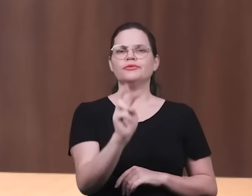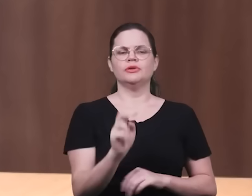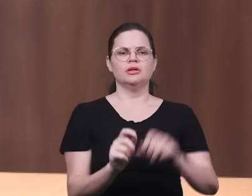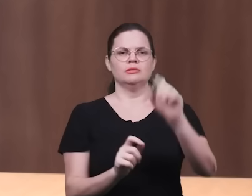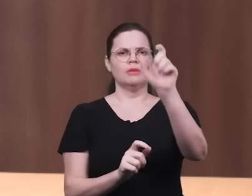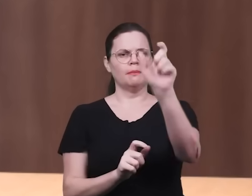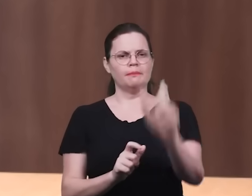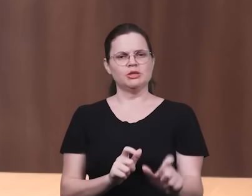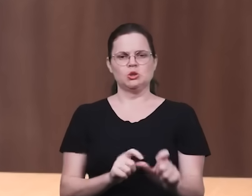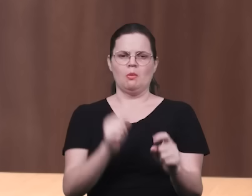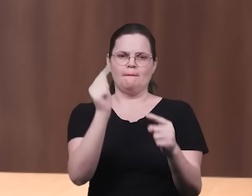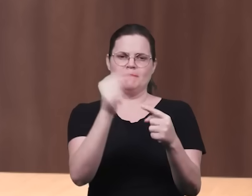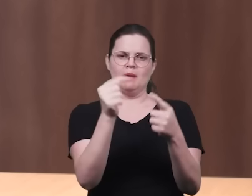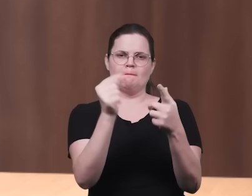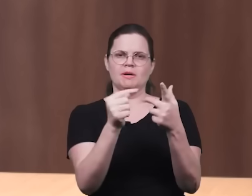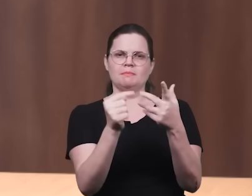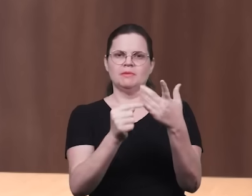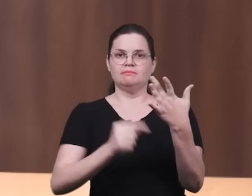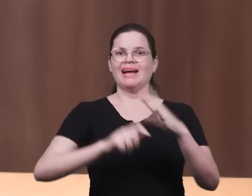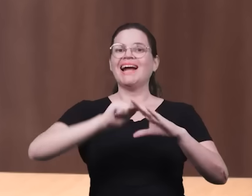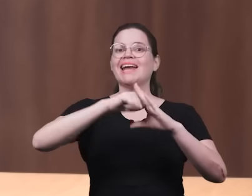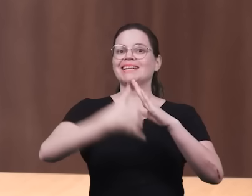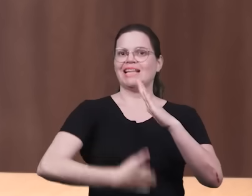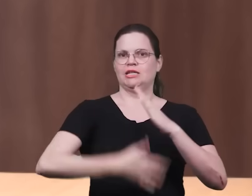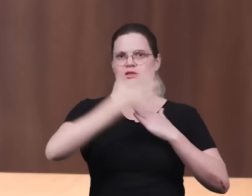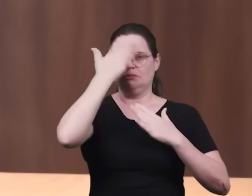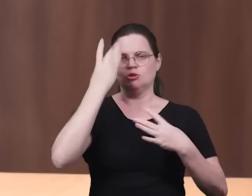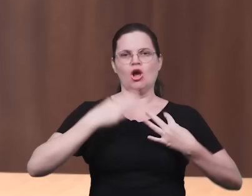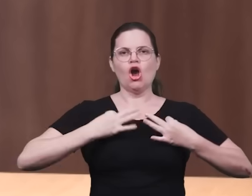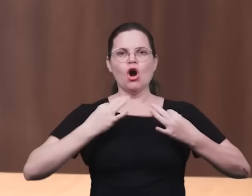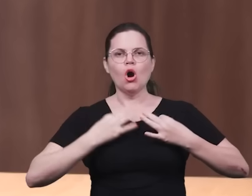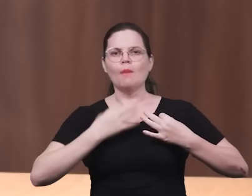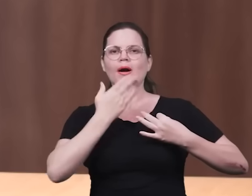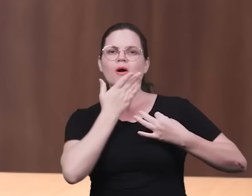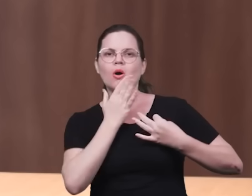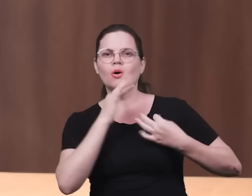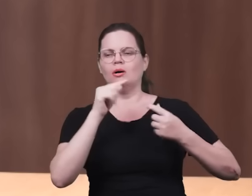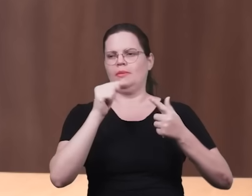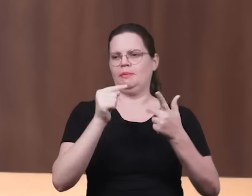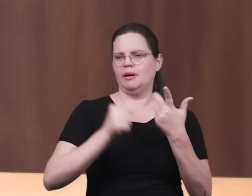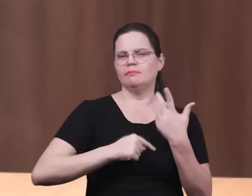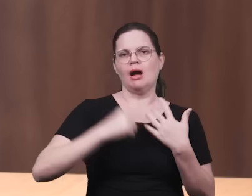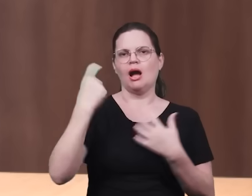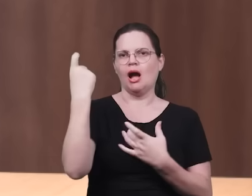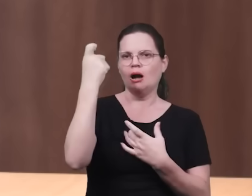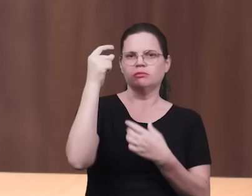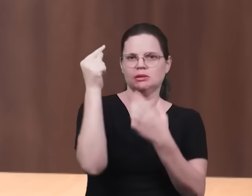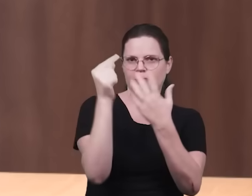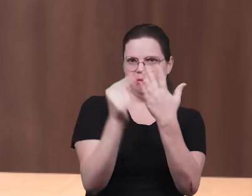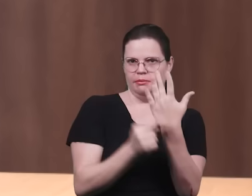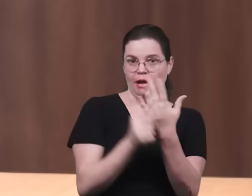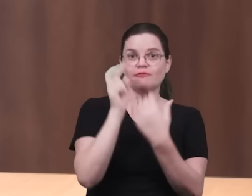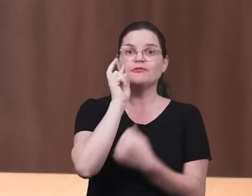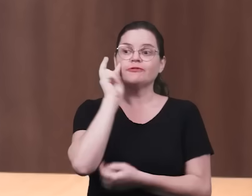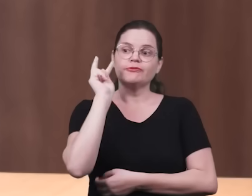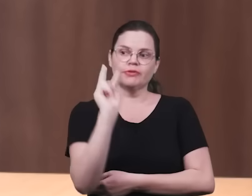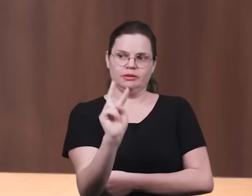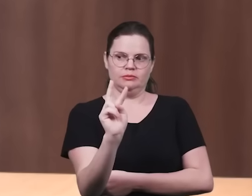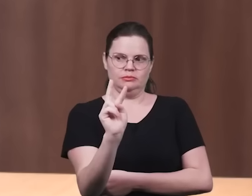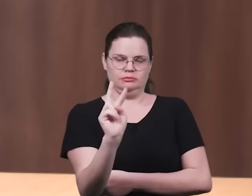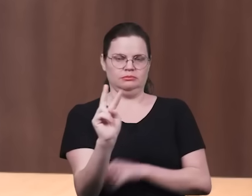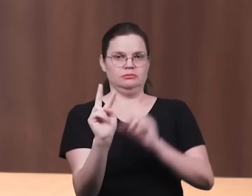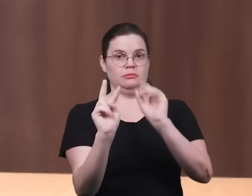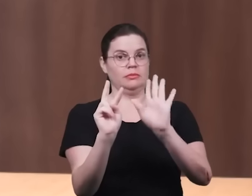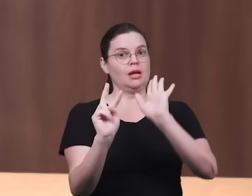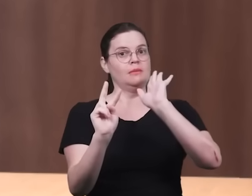uma pessoa assim, descreve a pessoa. Tá, ele descreveu a pessoa, essa é a visão. Mas